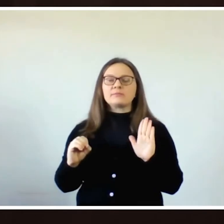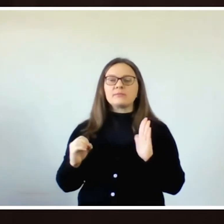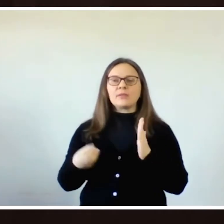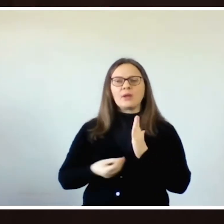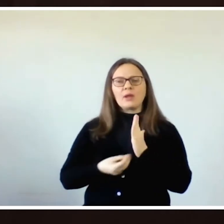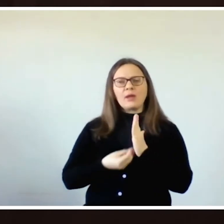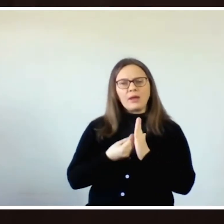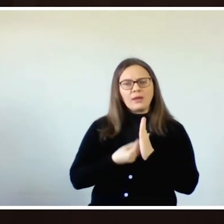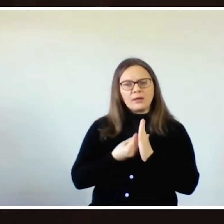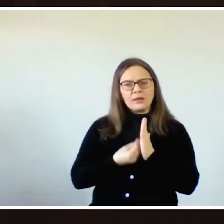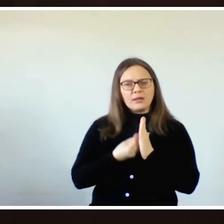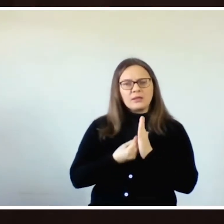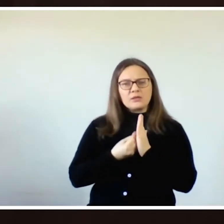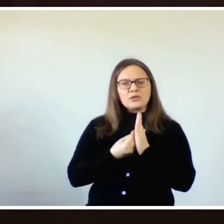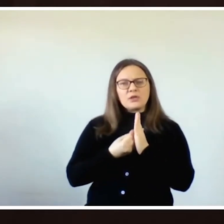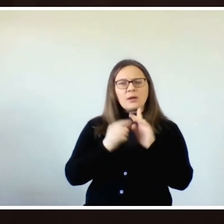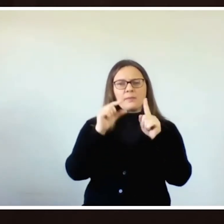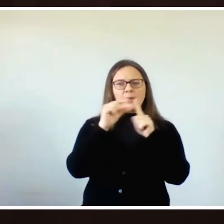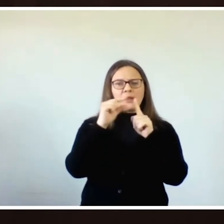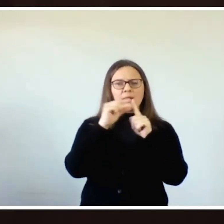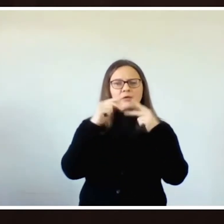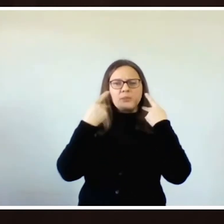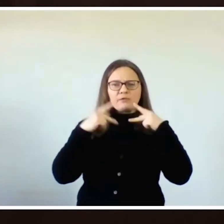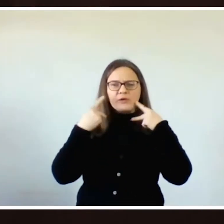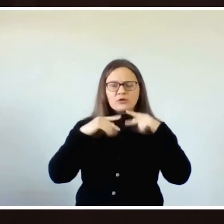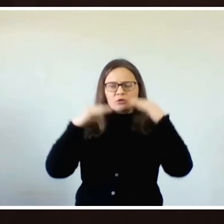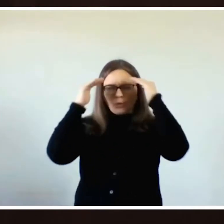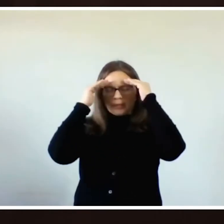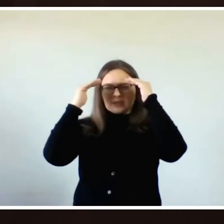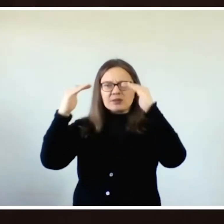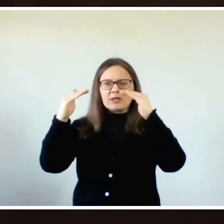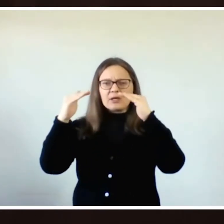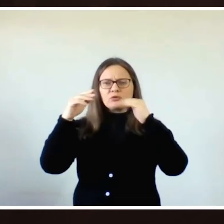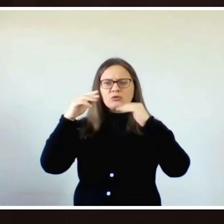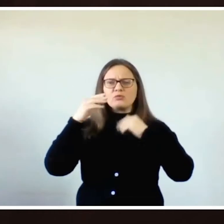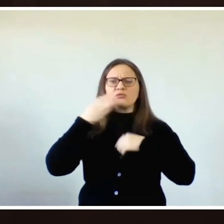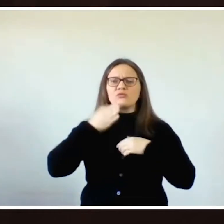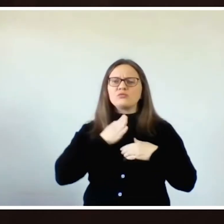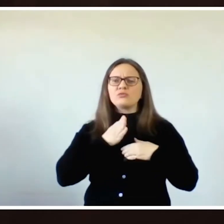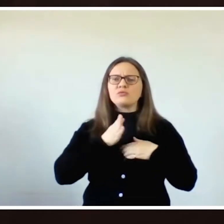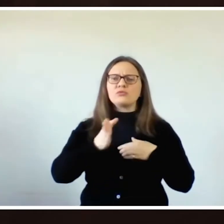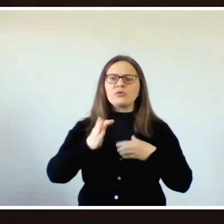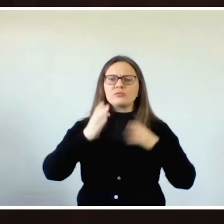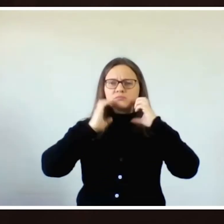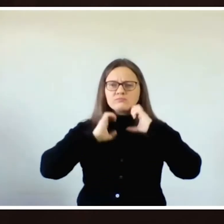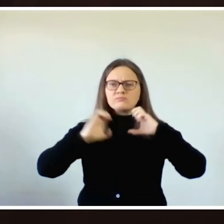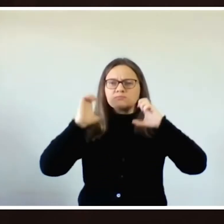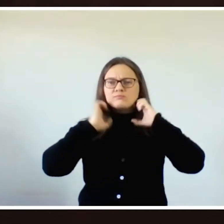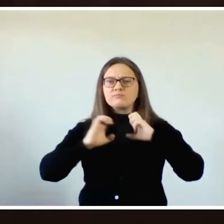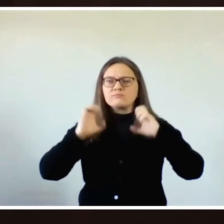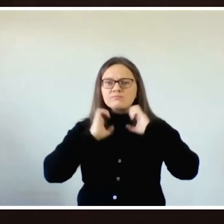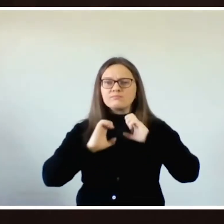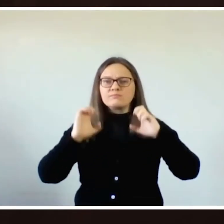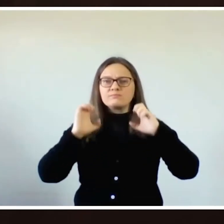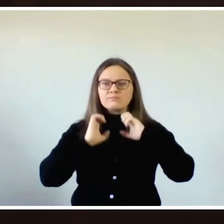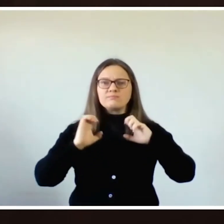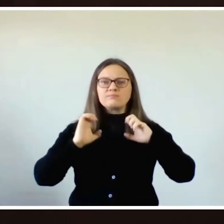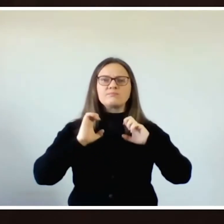profética, e saiu para pregar o evangelho. E eles, tendo partido, pregaram em toda